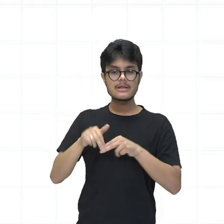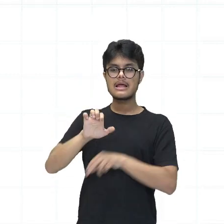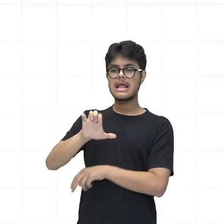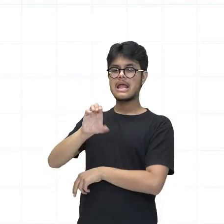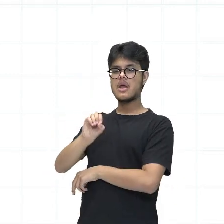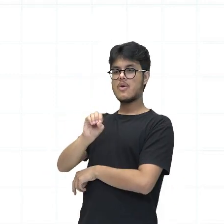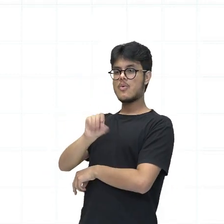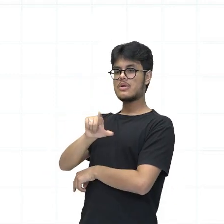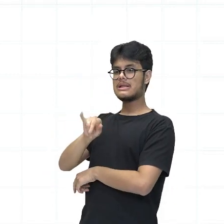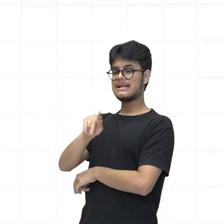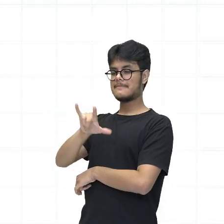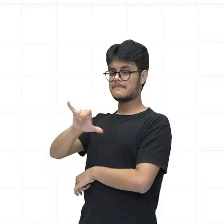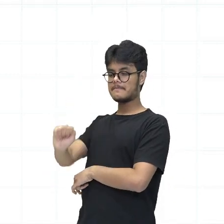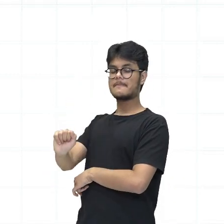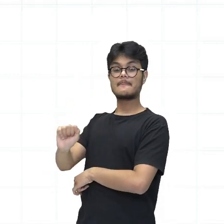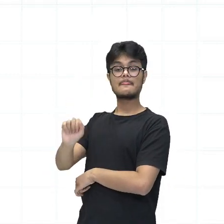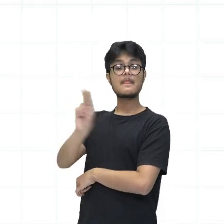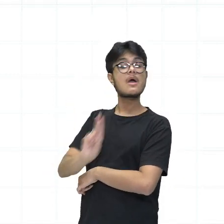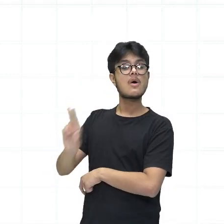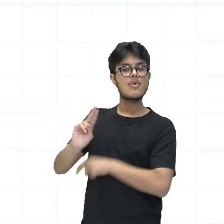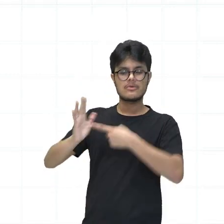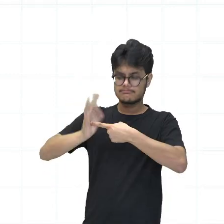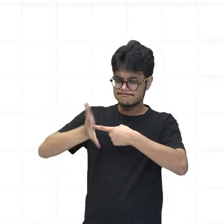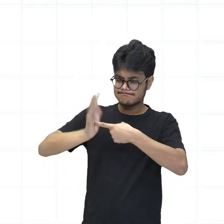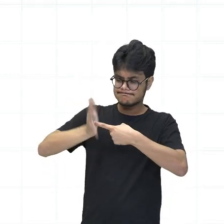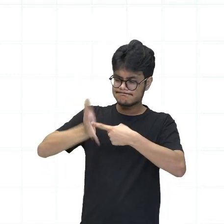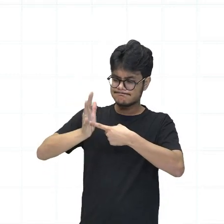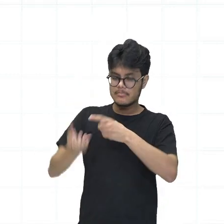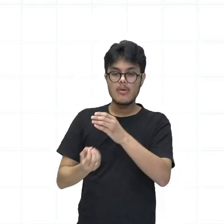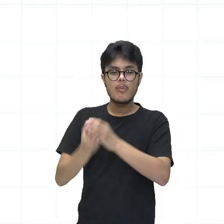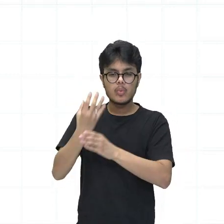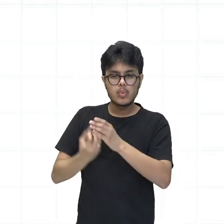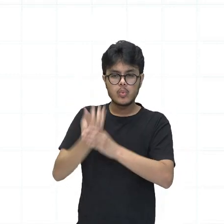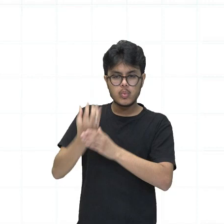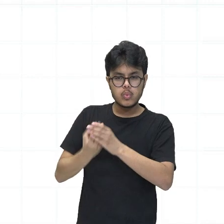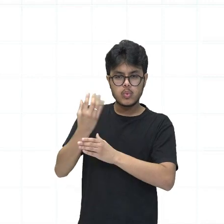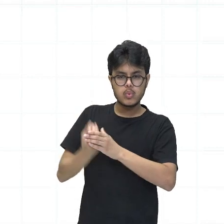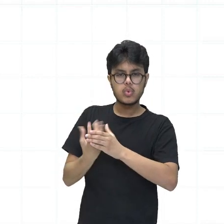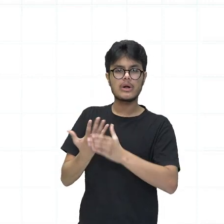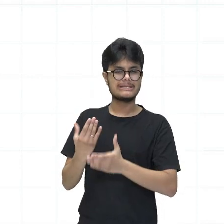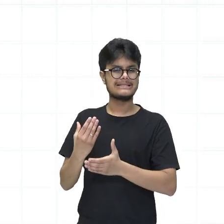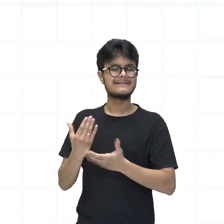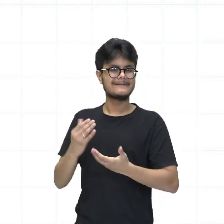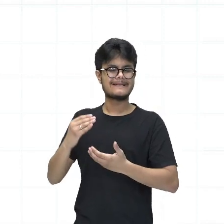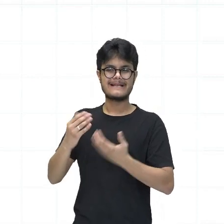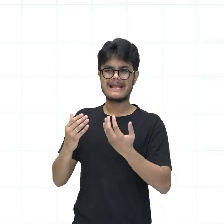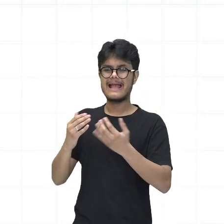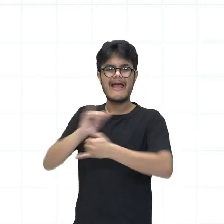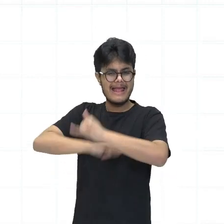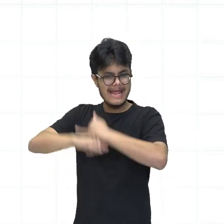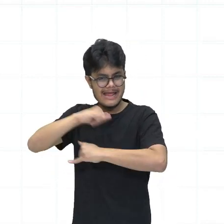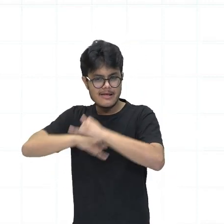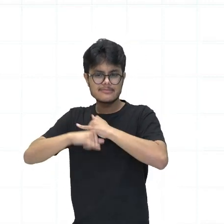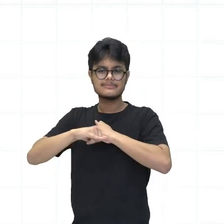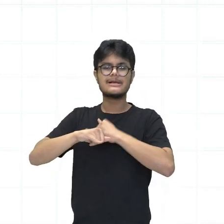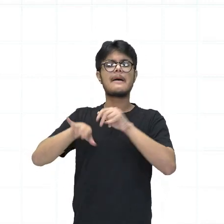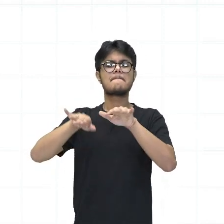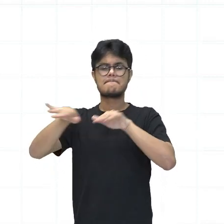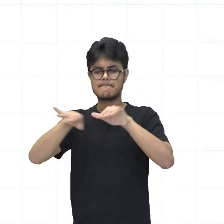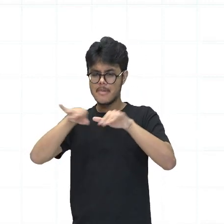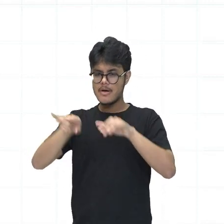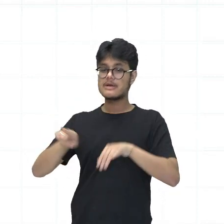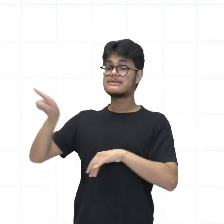eolípila, ela utilizava o vapor a partir do calor que foi produzido. Tá? Então, ele